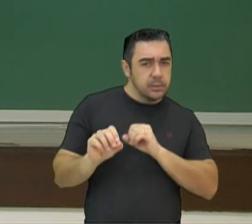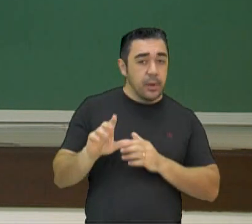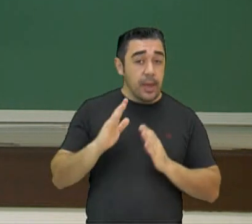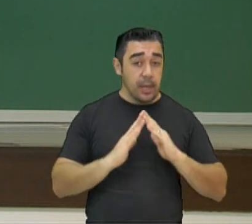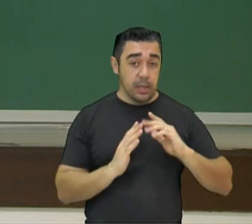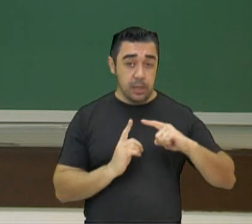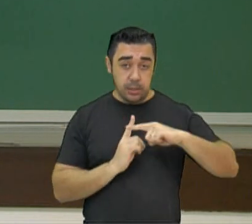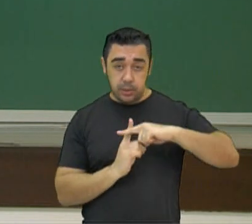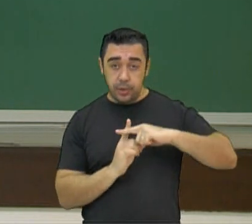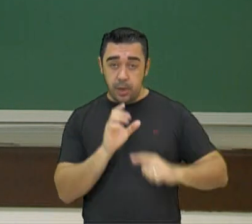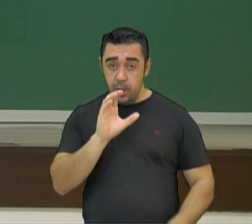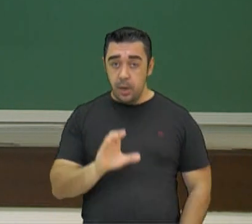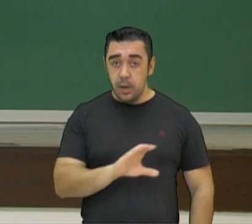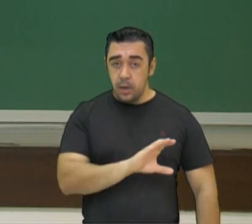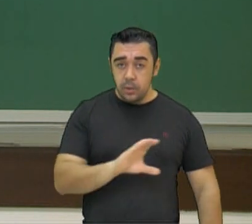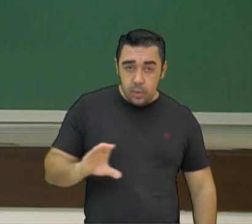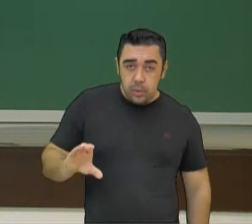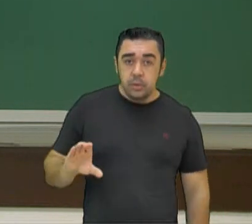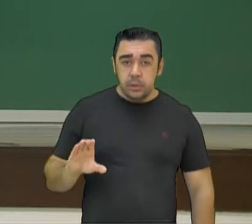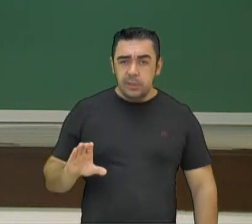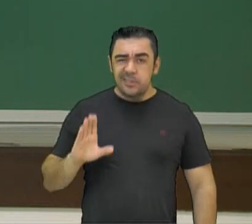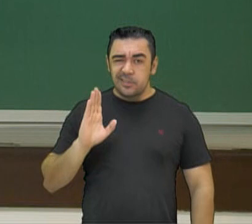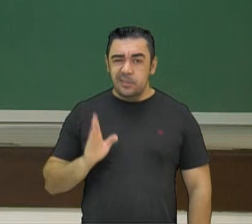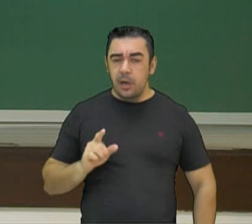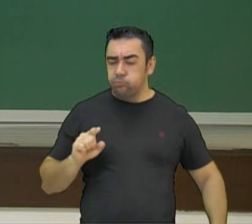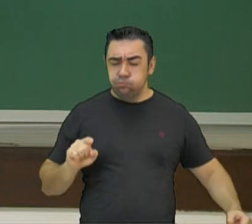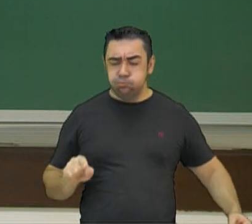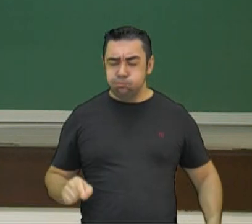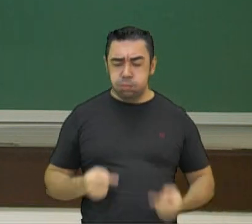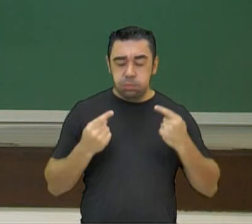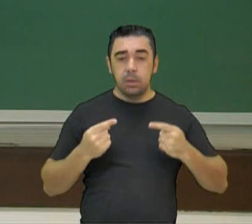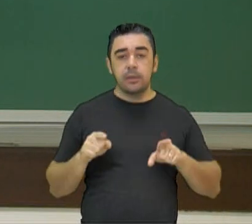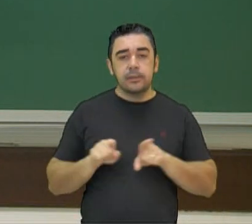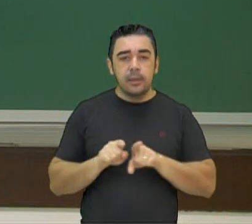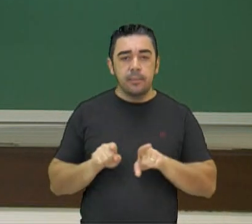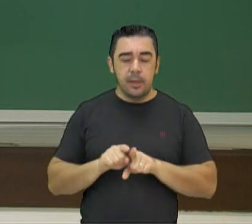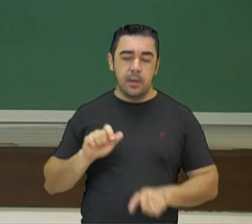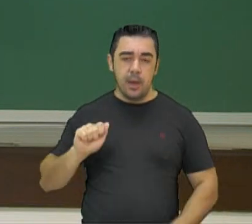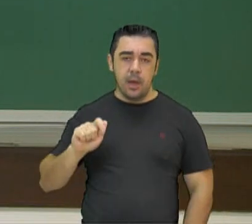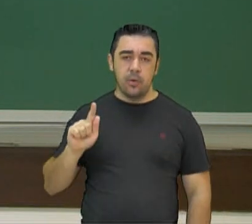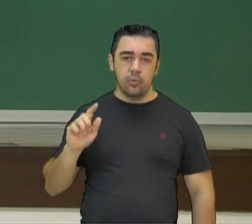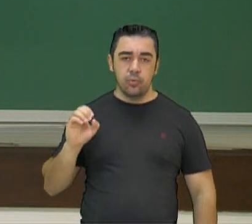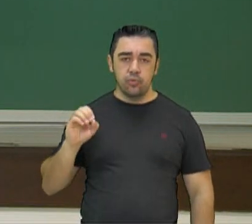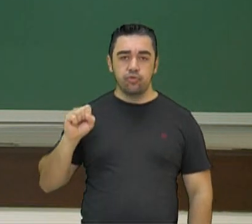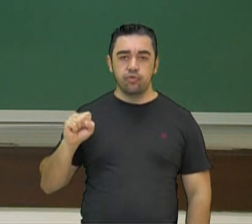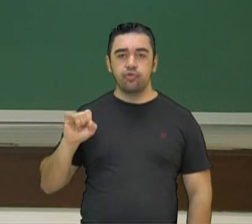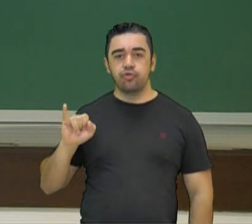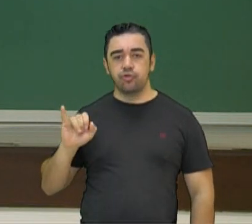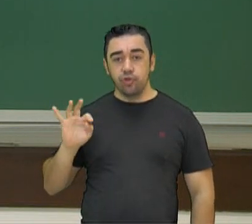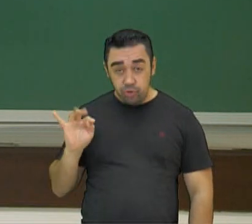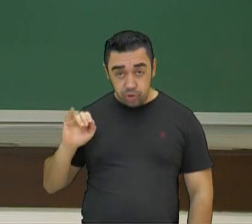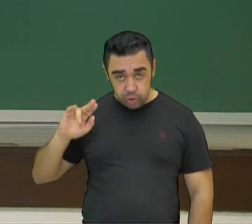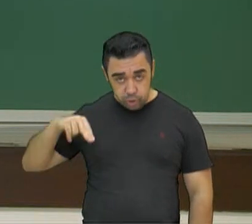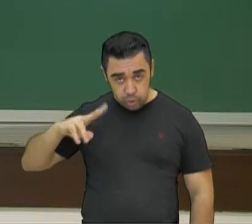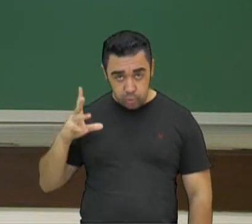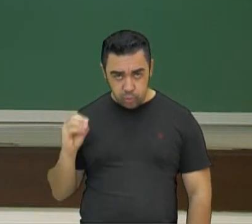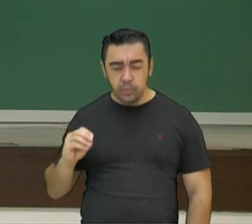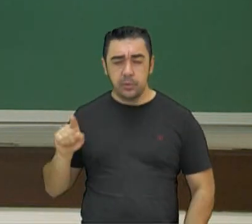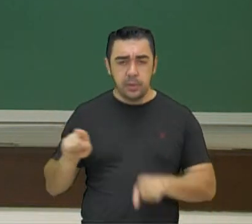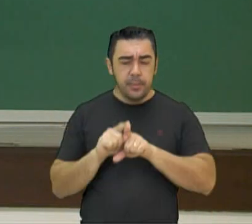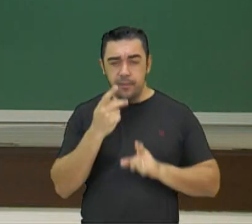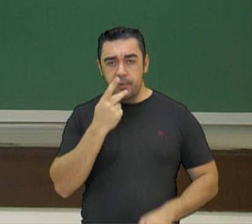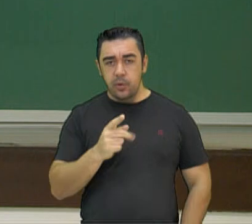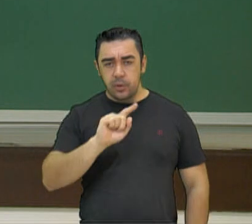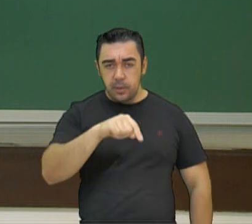Igreja Católica já tenha combatido, e o próprio Agostinho, de certa maneira, tenha combatido isso